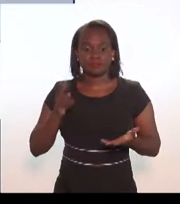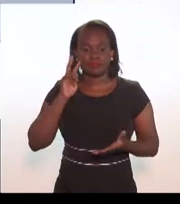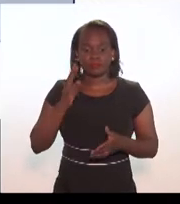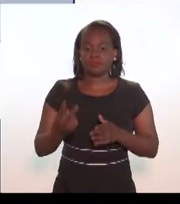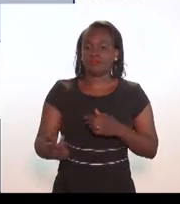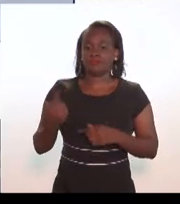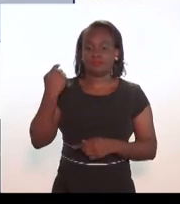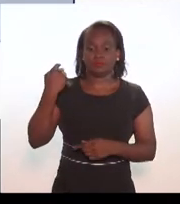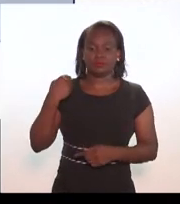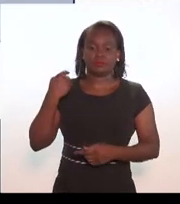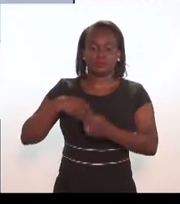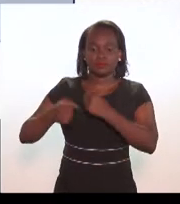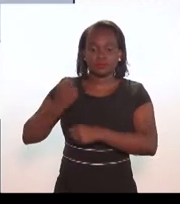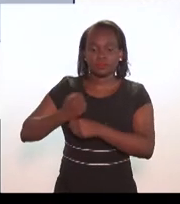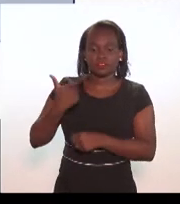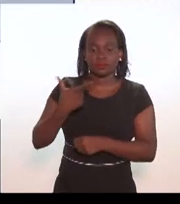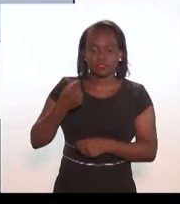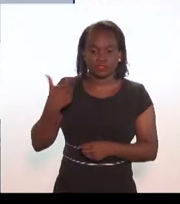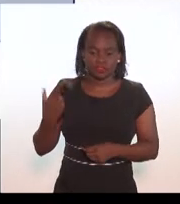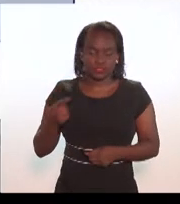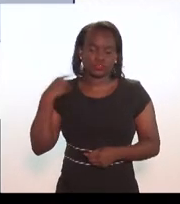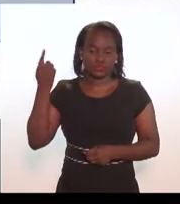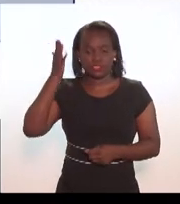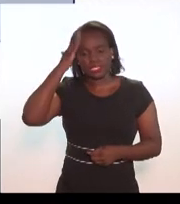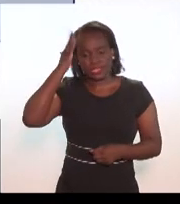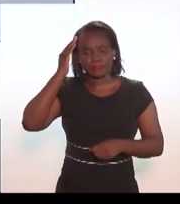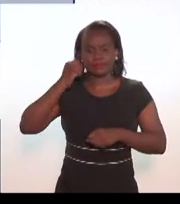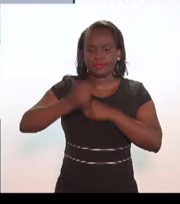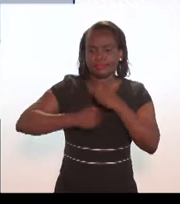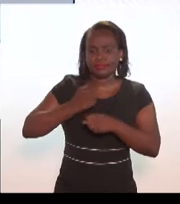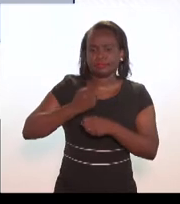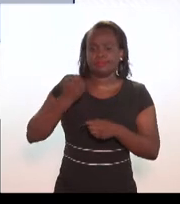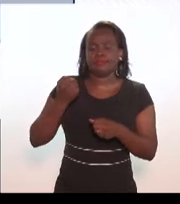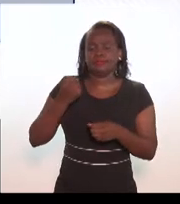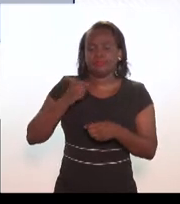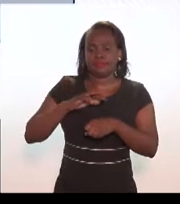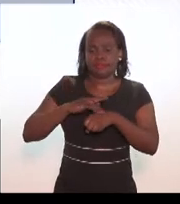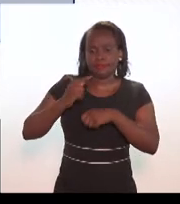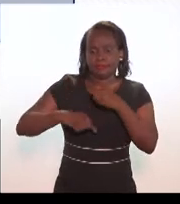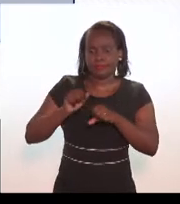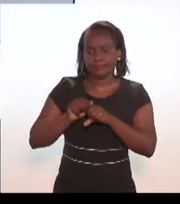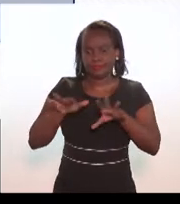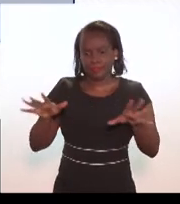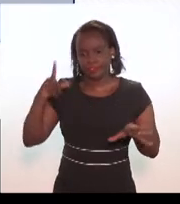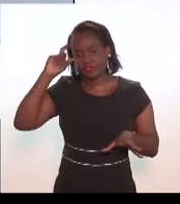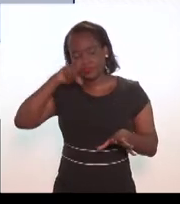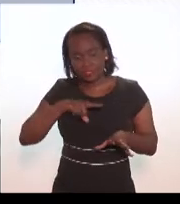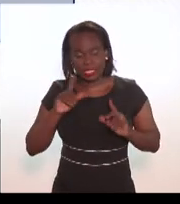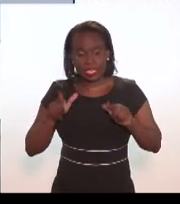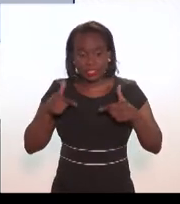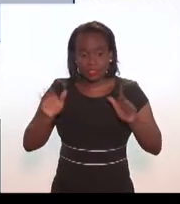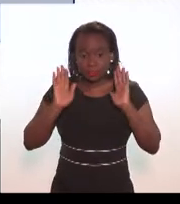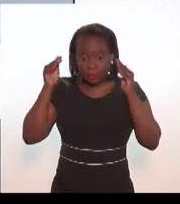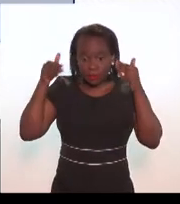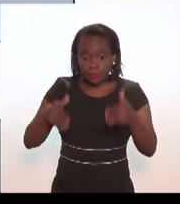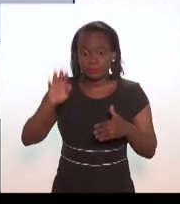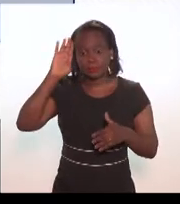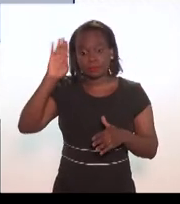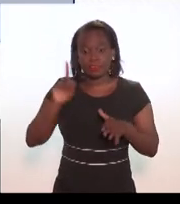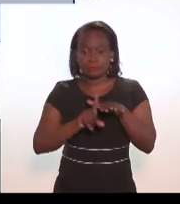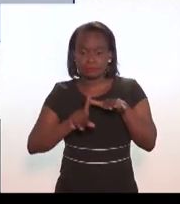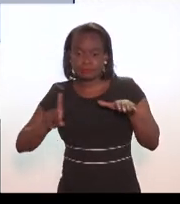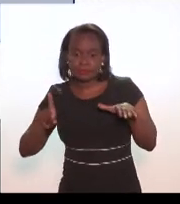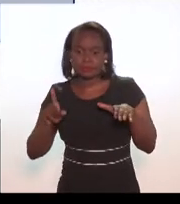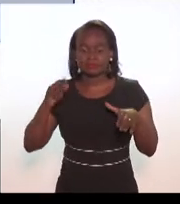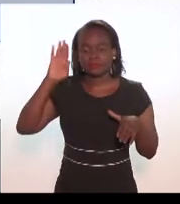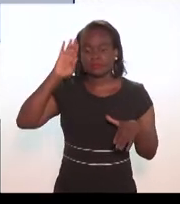2020, a gente, como todos sabemos, tivemos um ano de pandemia muito difícil, com ações concentradas de isolamento social,